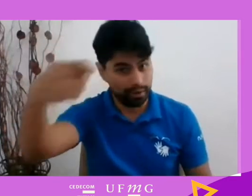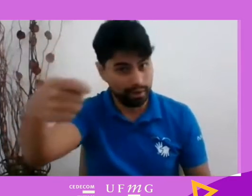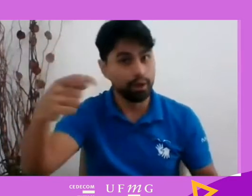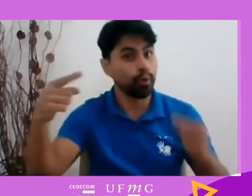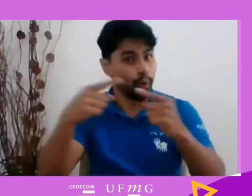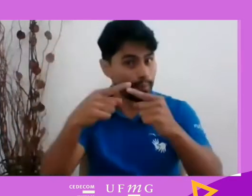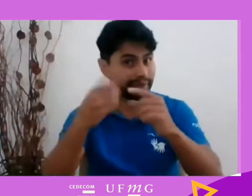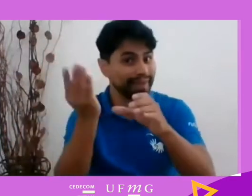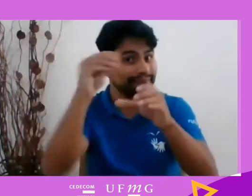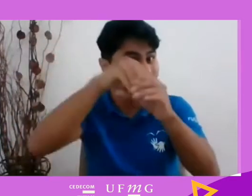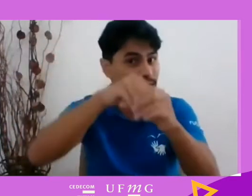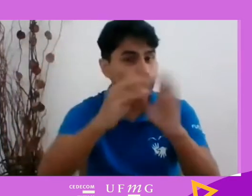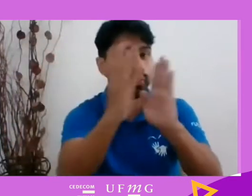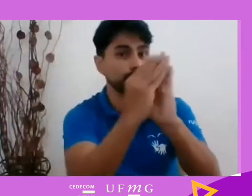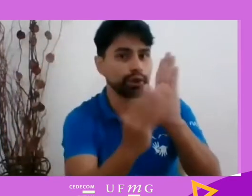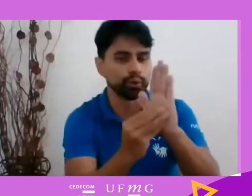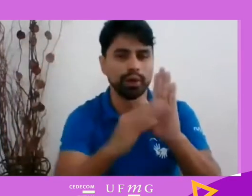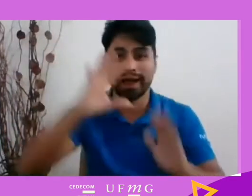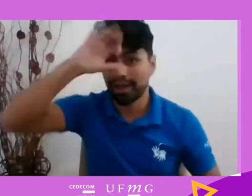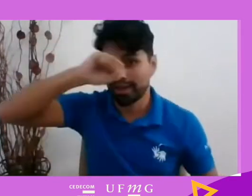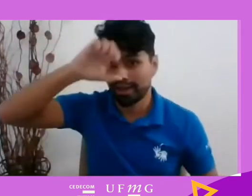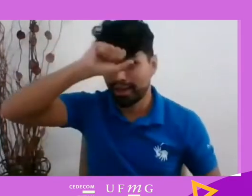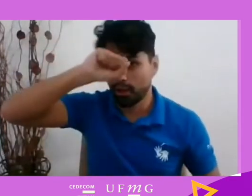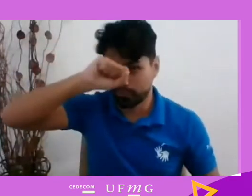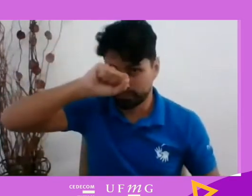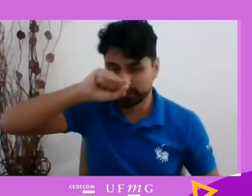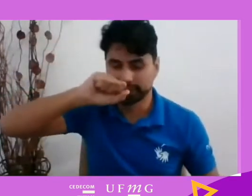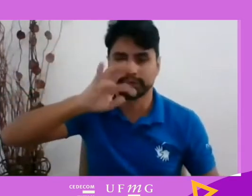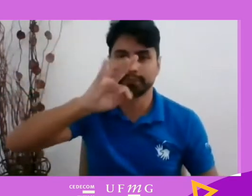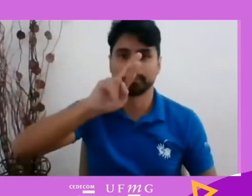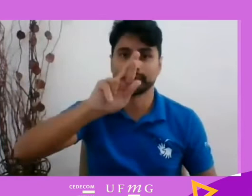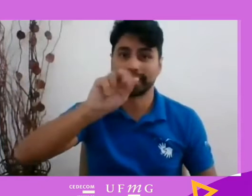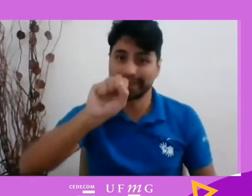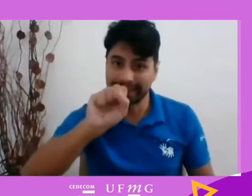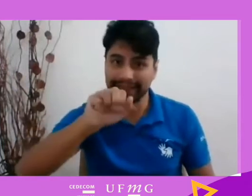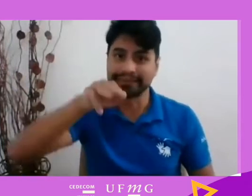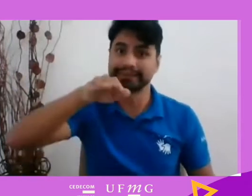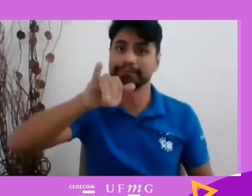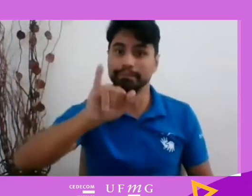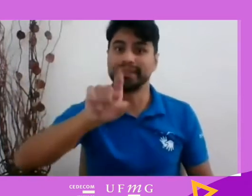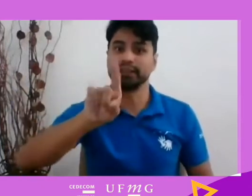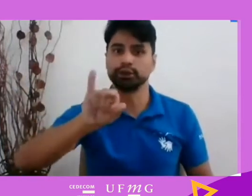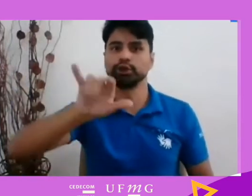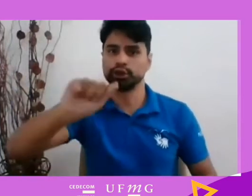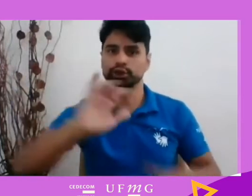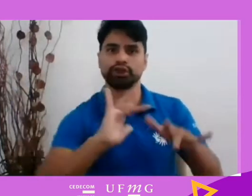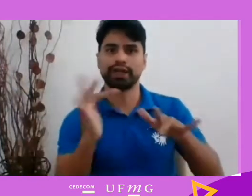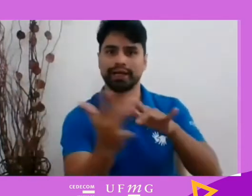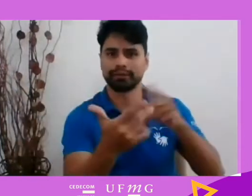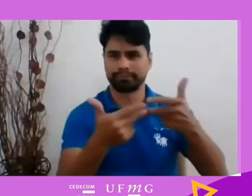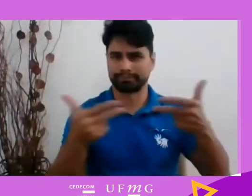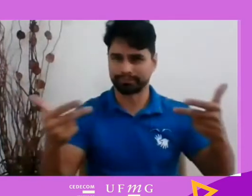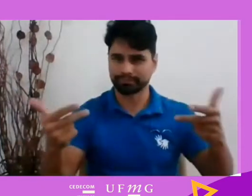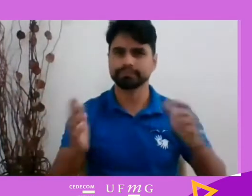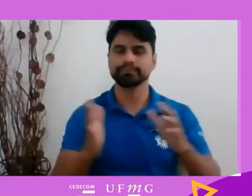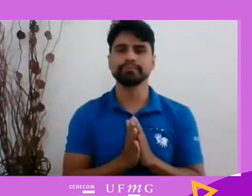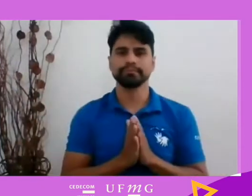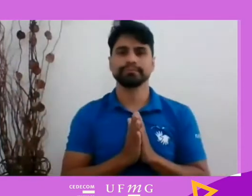seus rastros, né? E depois isso vai ser, por exemplo, utilizado quando você for pedir um emprego, alguma coisa assim.